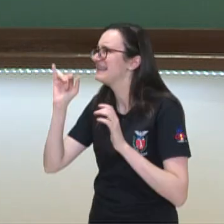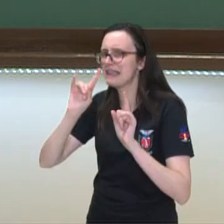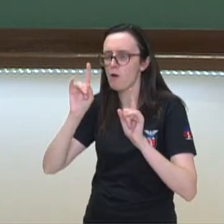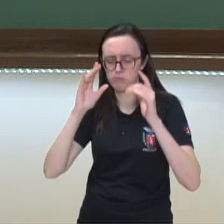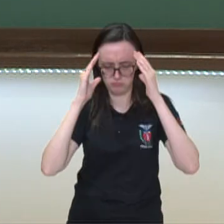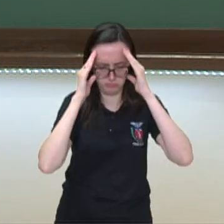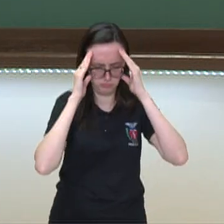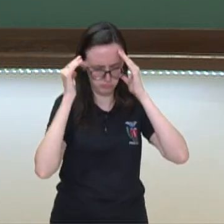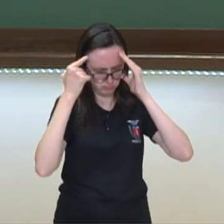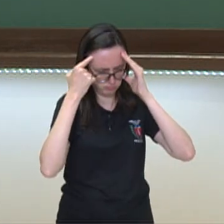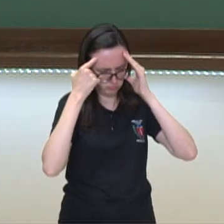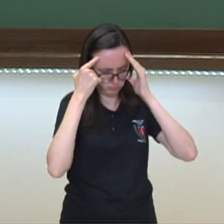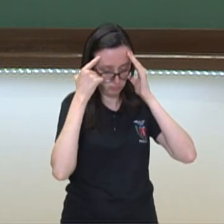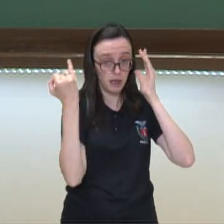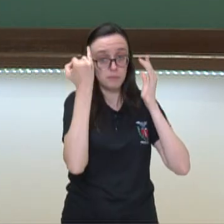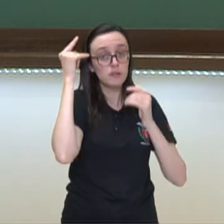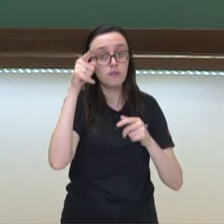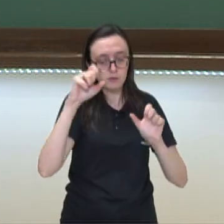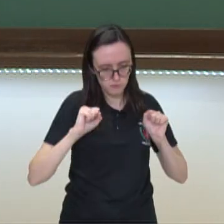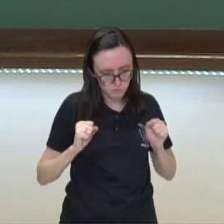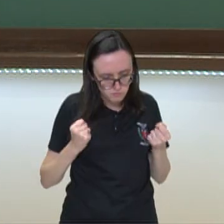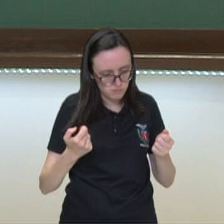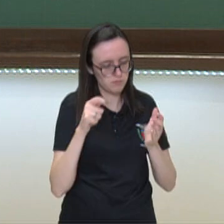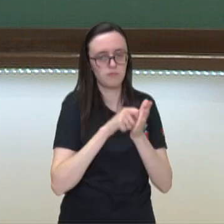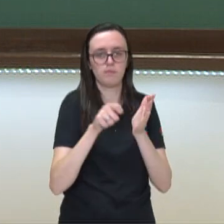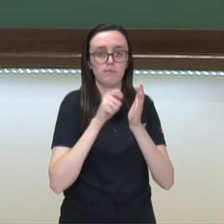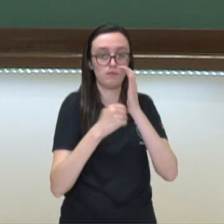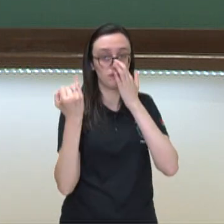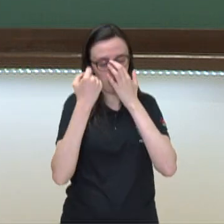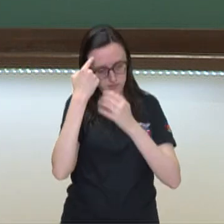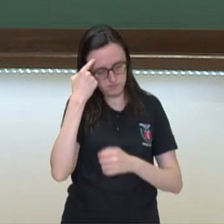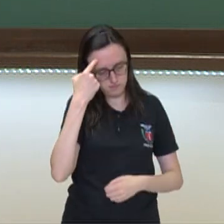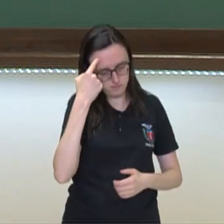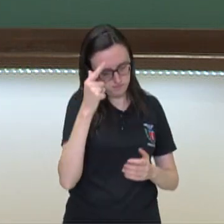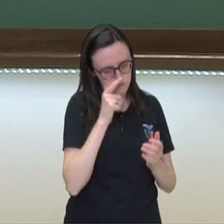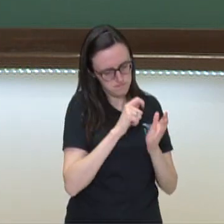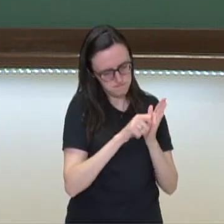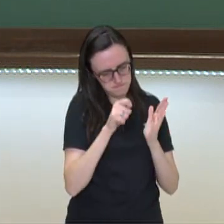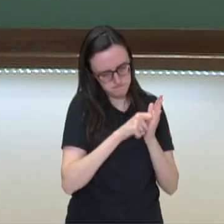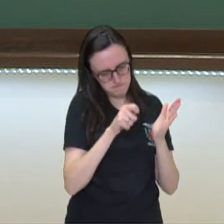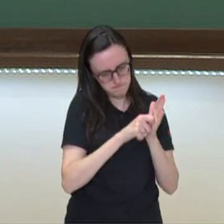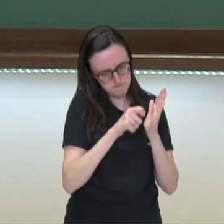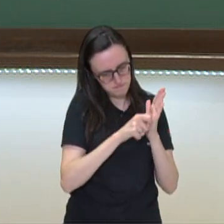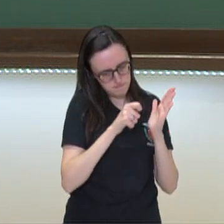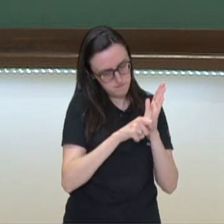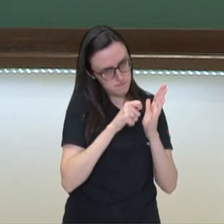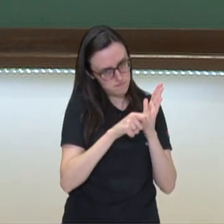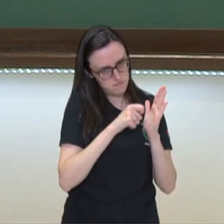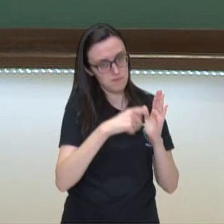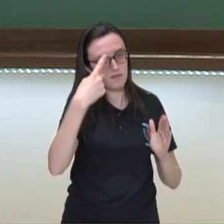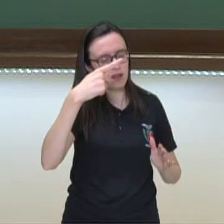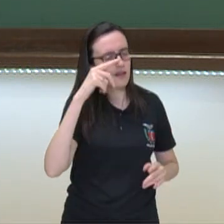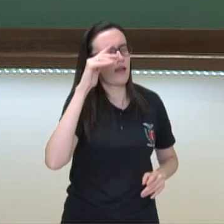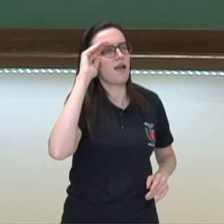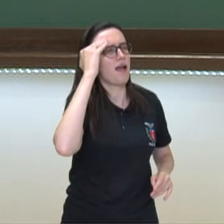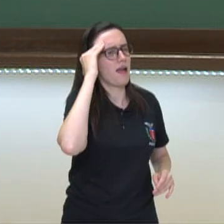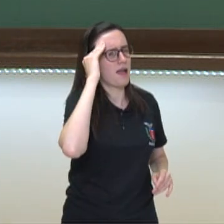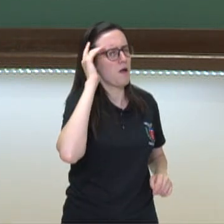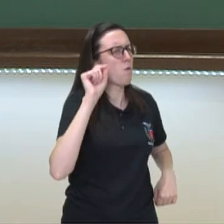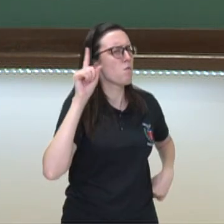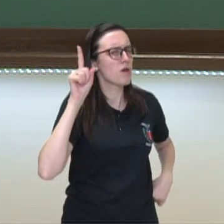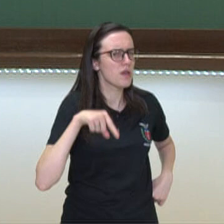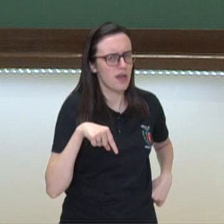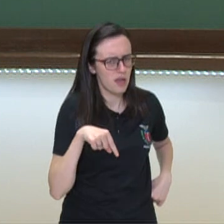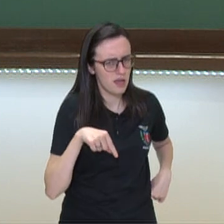o importante aqui é o seu esforço. O esforço para escrever, conforme o teu entendimento, o que são